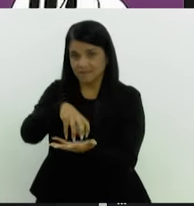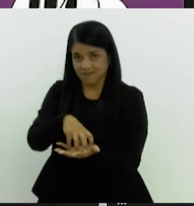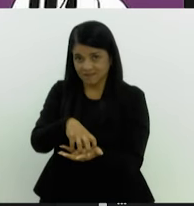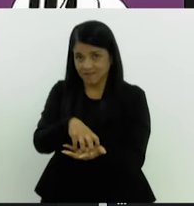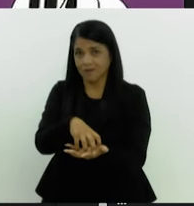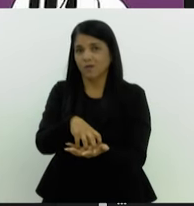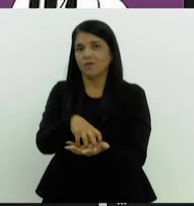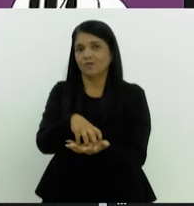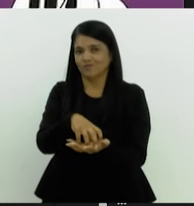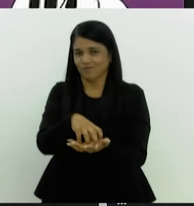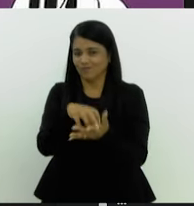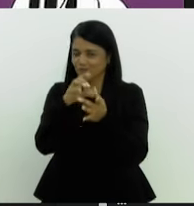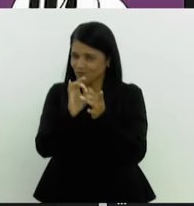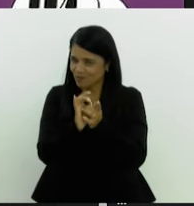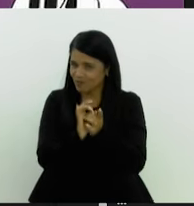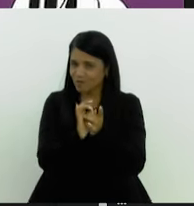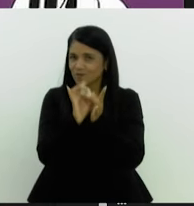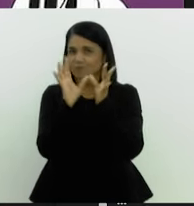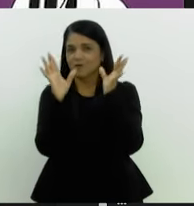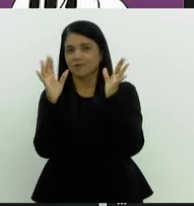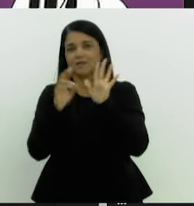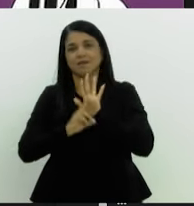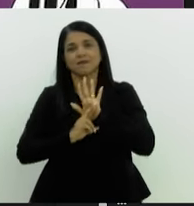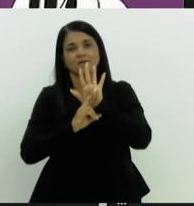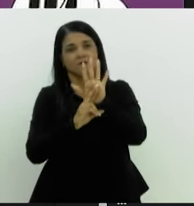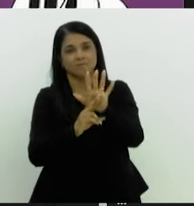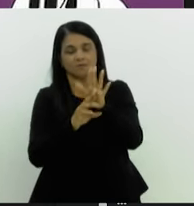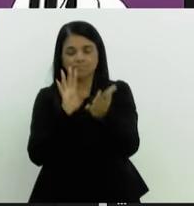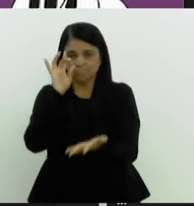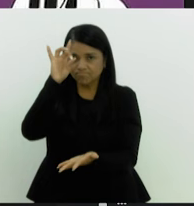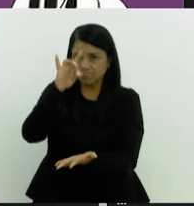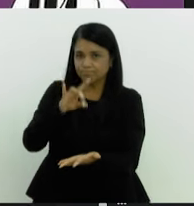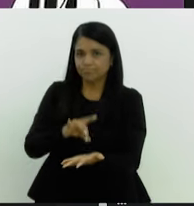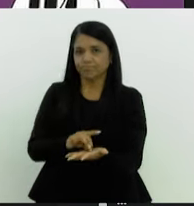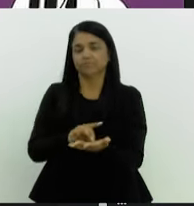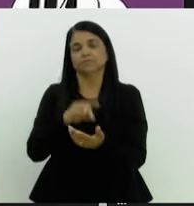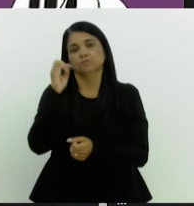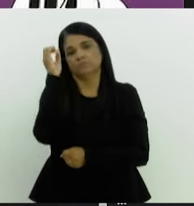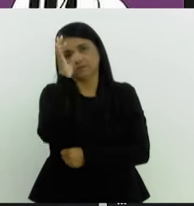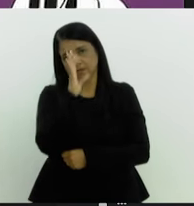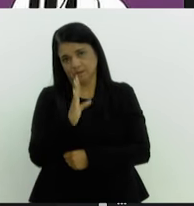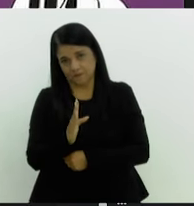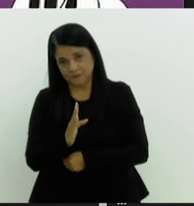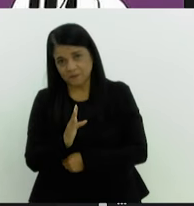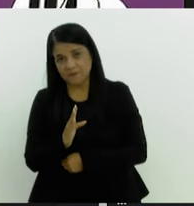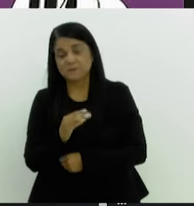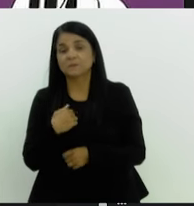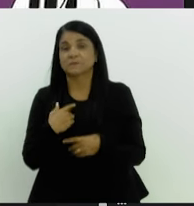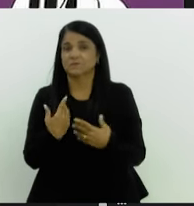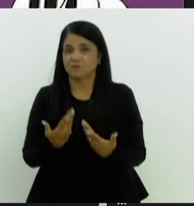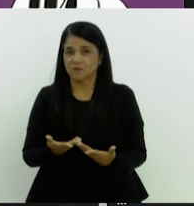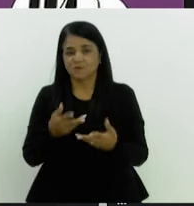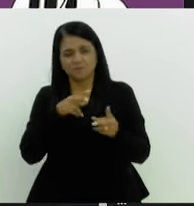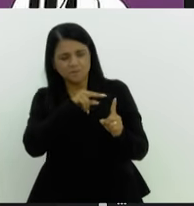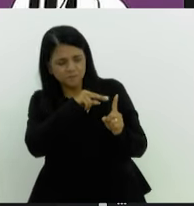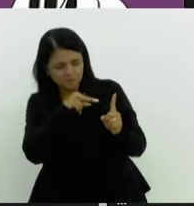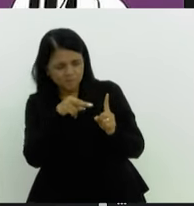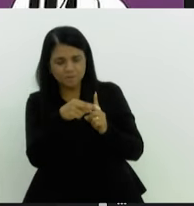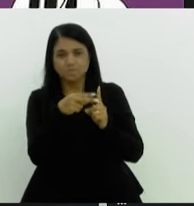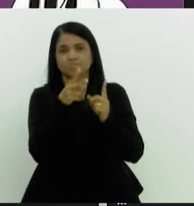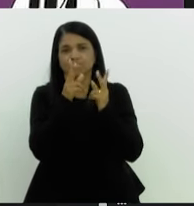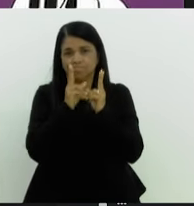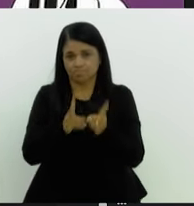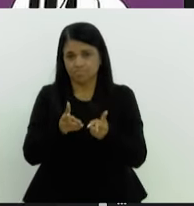promoção de uma democracia representativa mais efetiva no nosso país então com essa mesma perspectiva em que nós